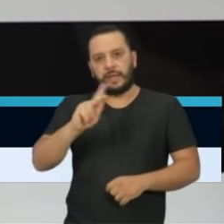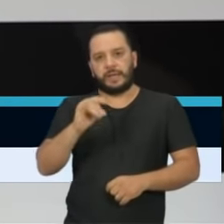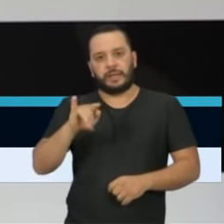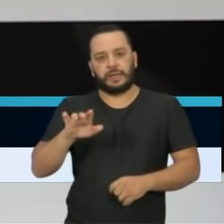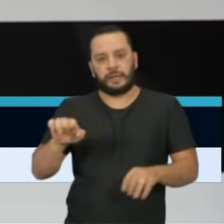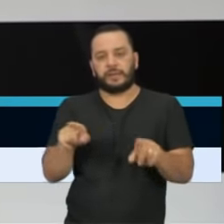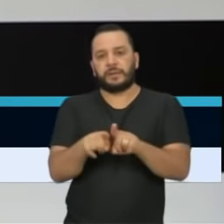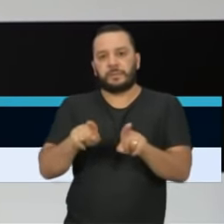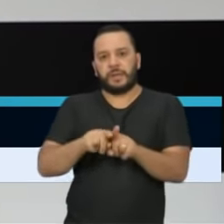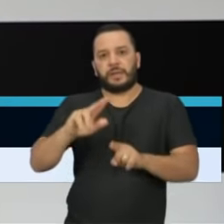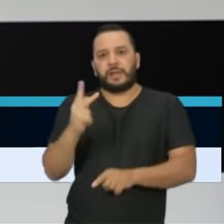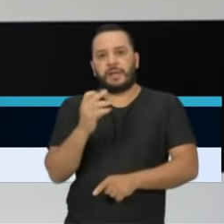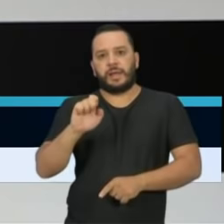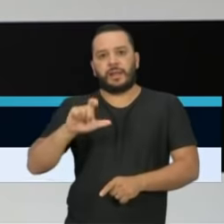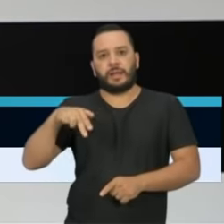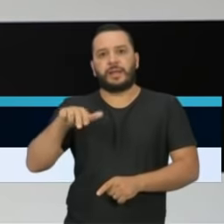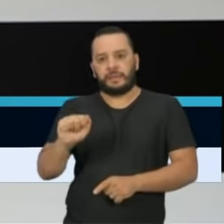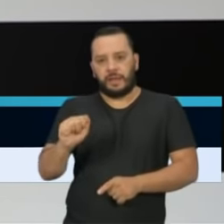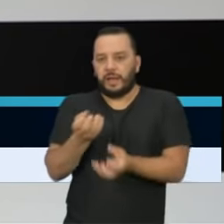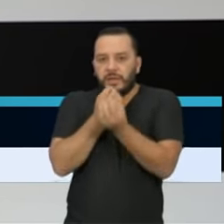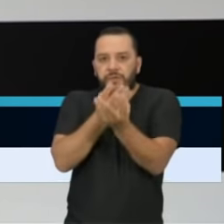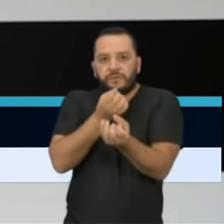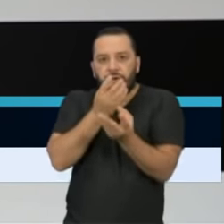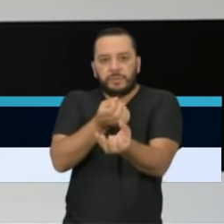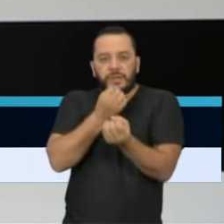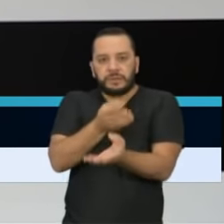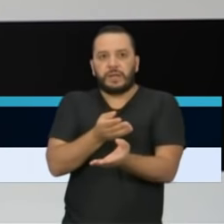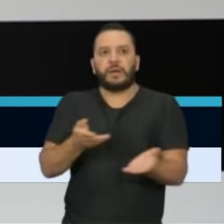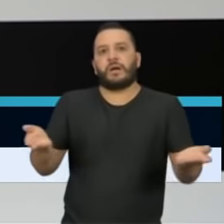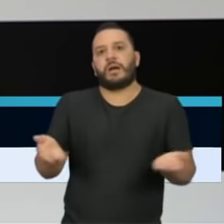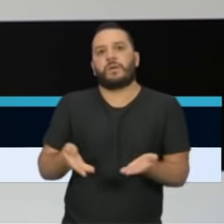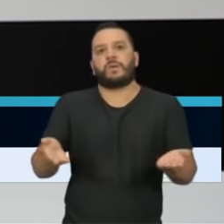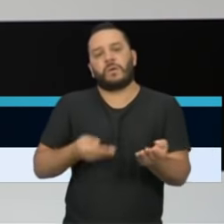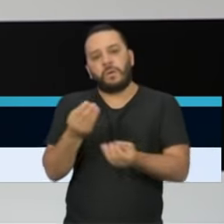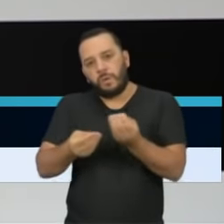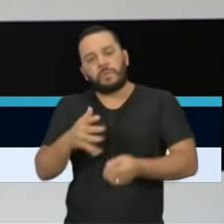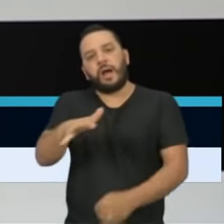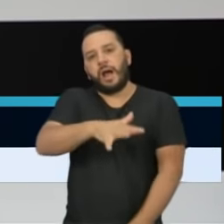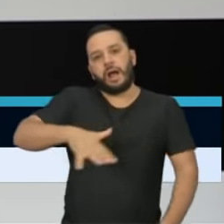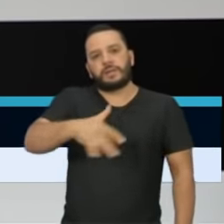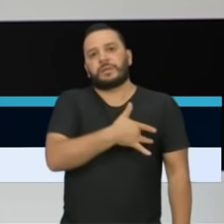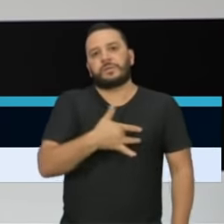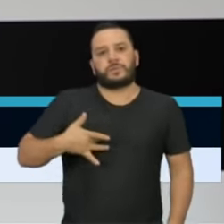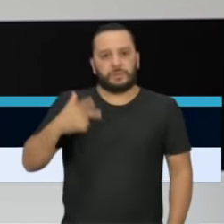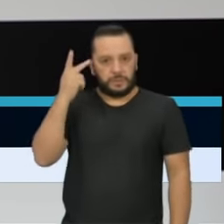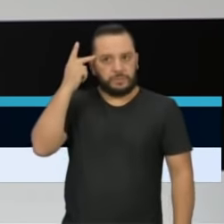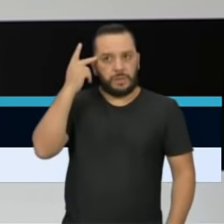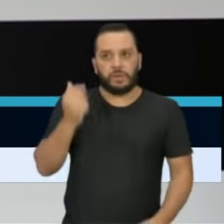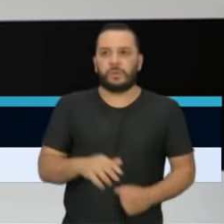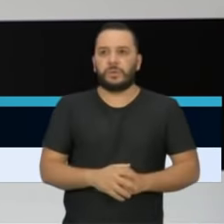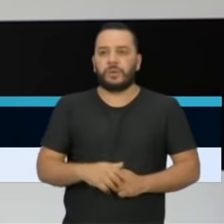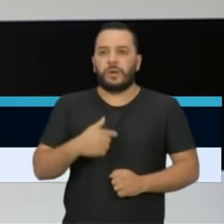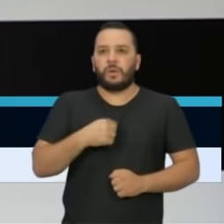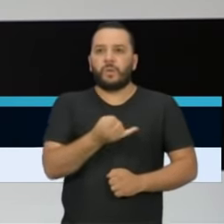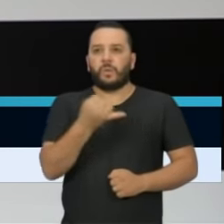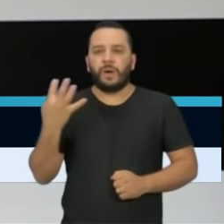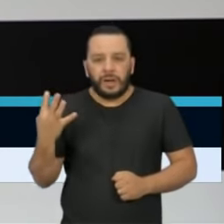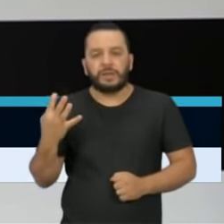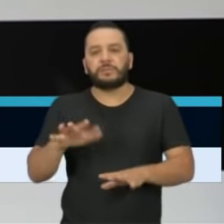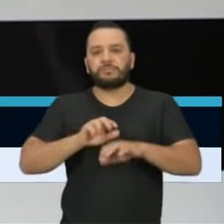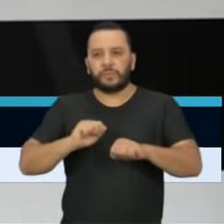dona Helena Sato, para que possamos ter as informações atualizadas de saúde no Estado de São Paulo. Quantos casos, quantos